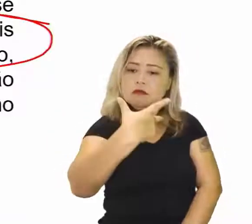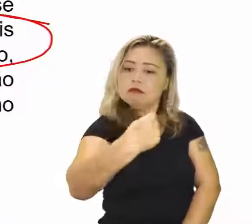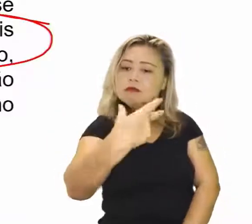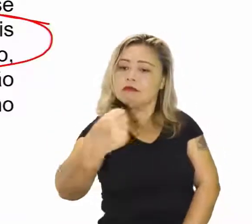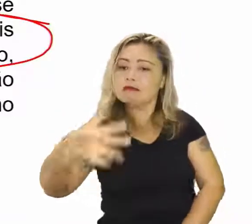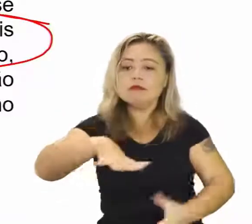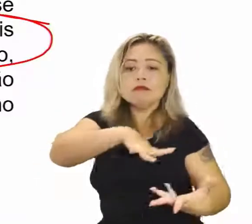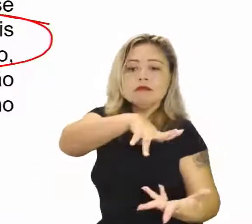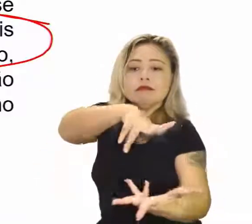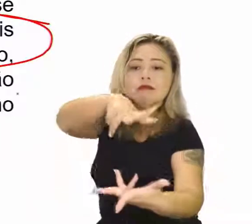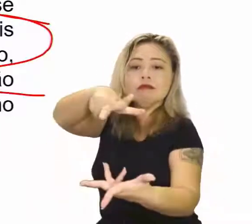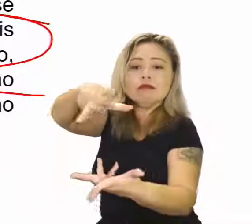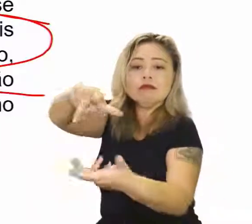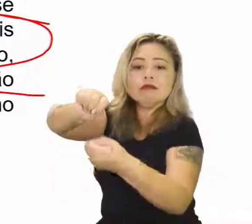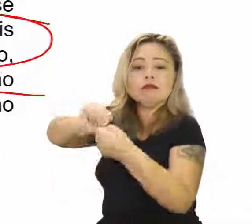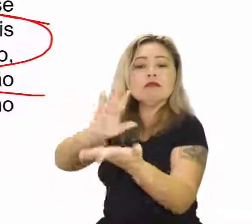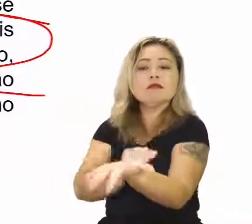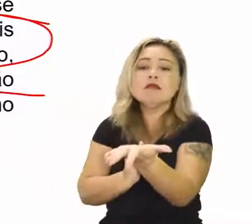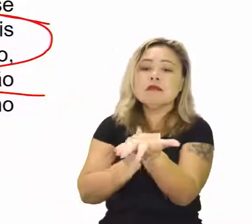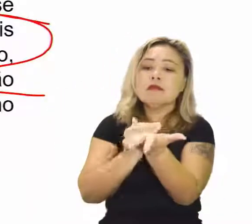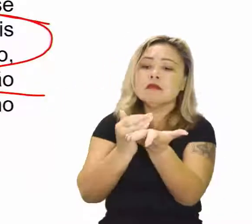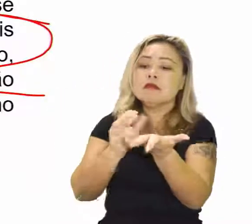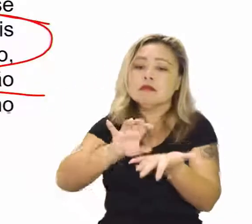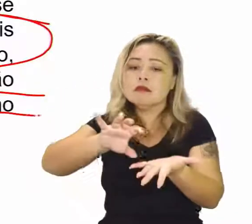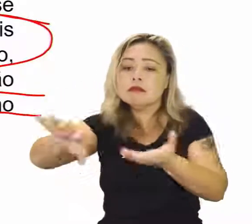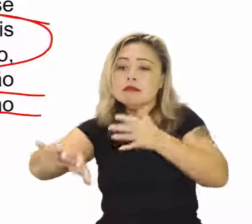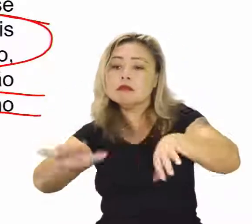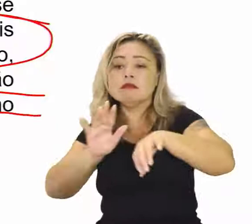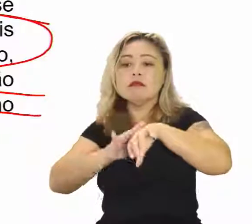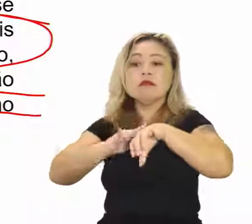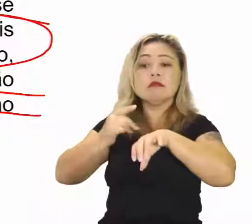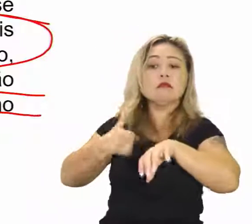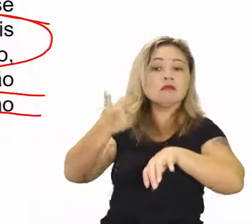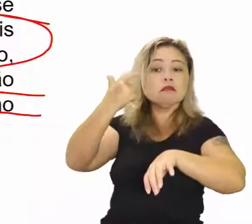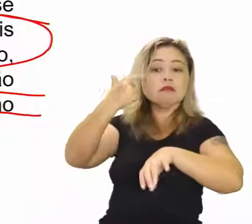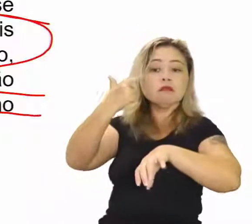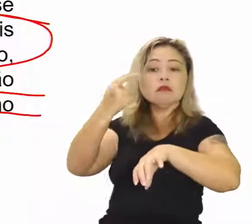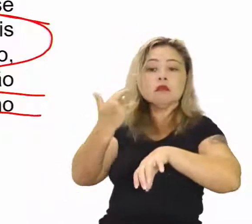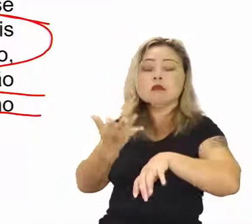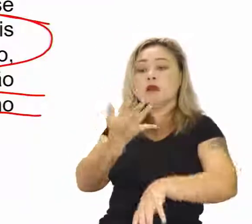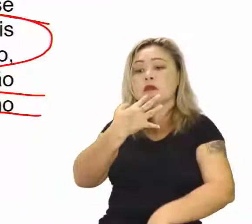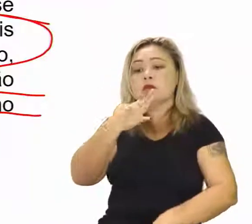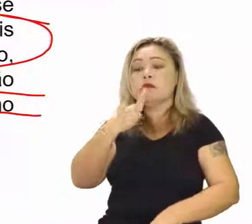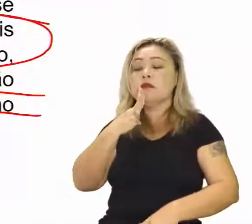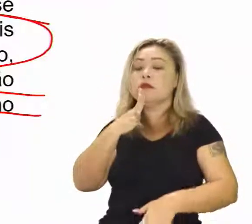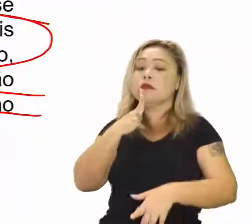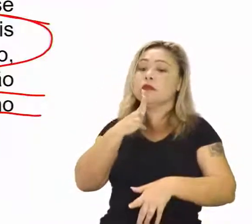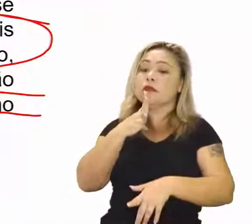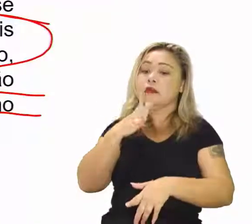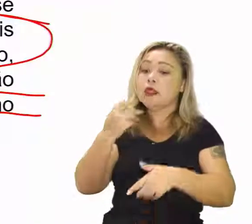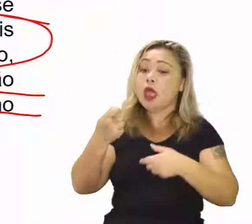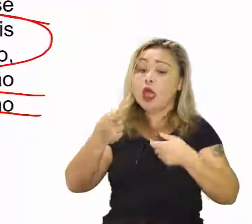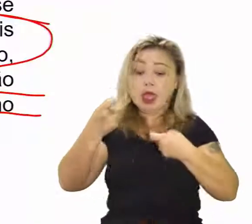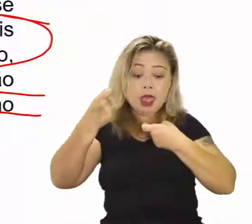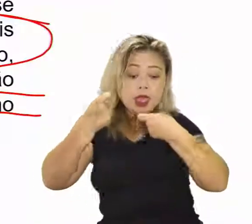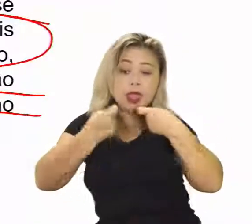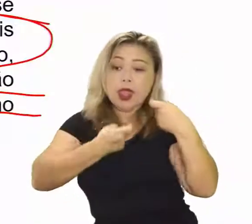do mundo, dando início à divisão ideológica conhecida como Guerra